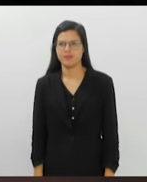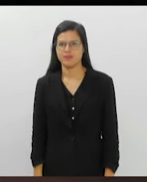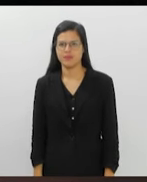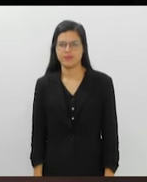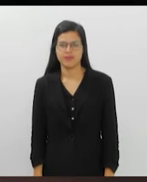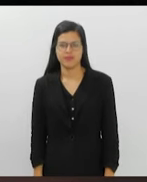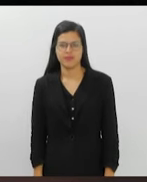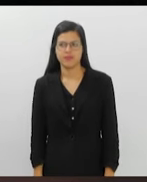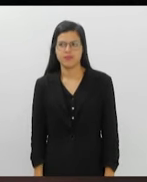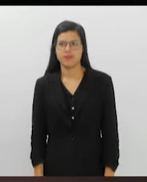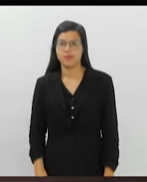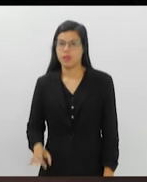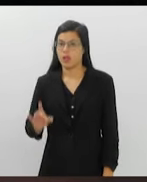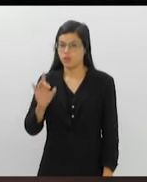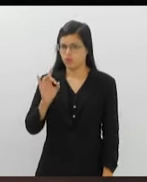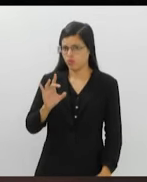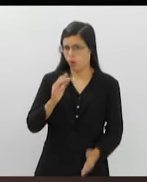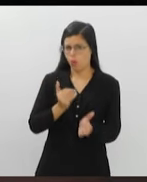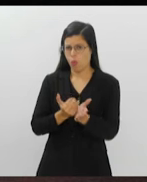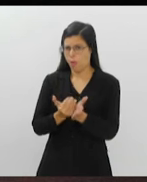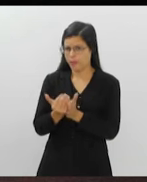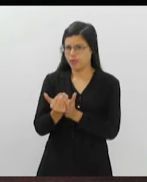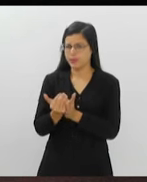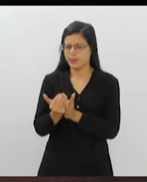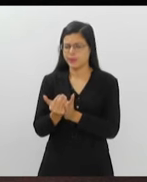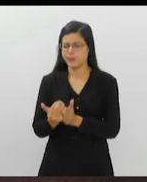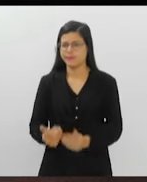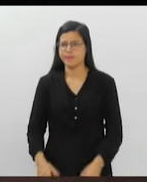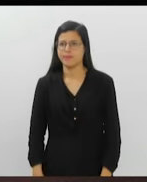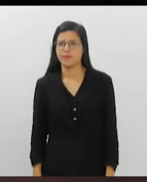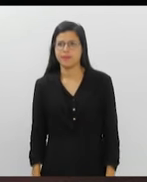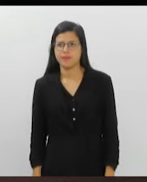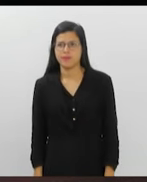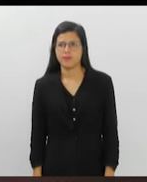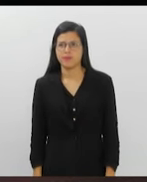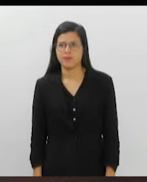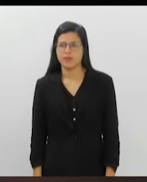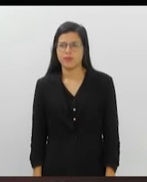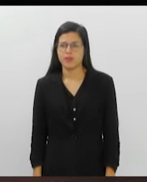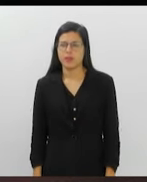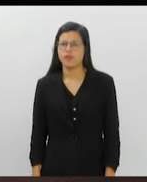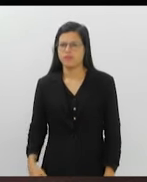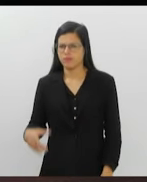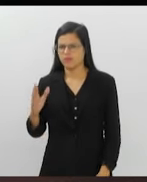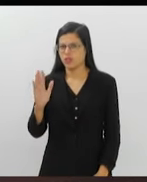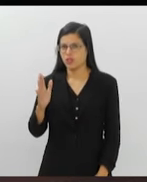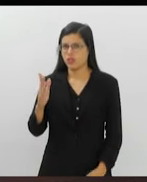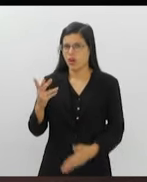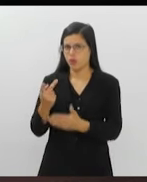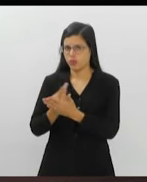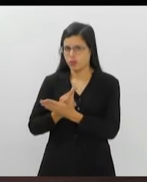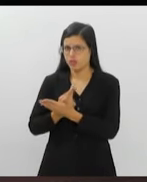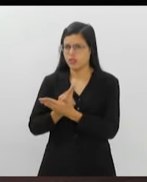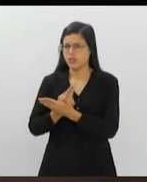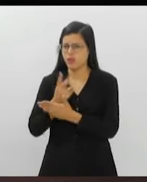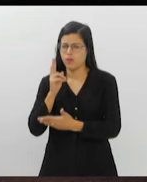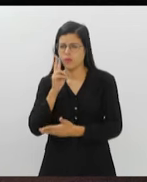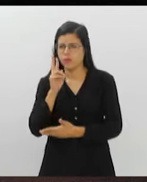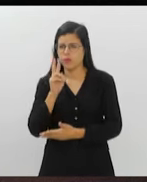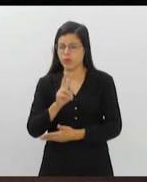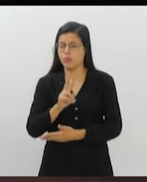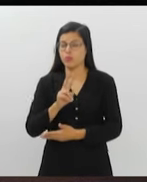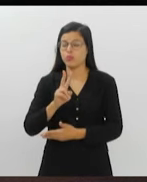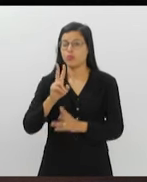Essa é apenas a ponta, senhores. Há um tempo não muito distante, presenciamos o caso